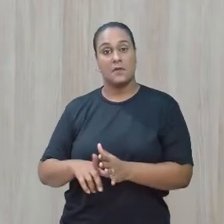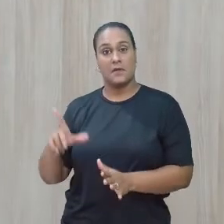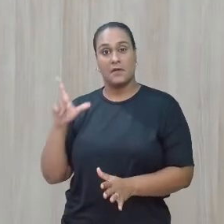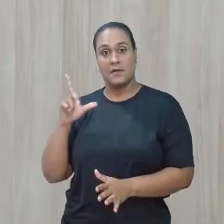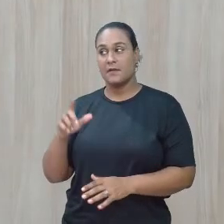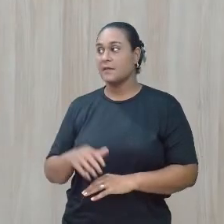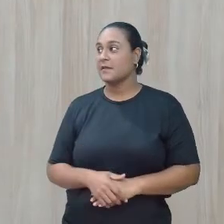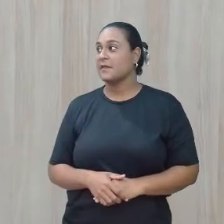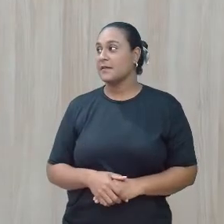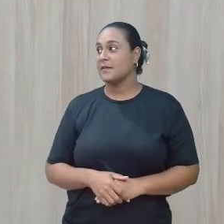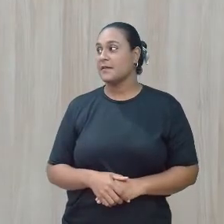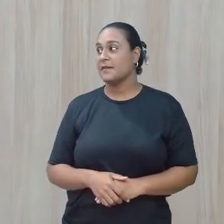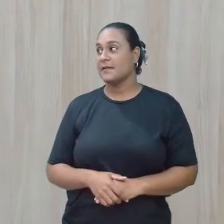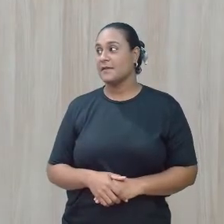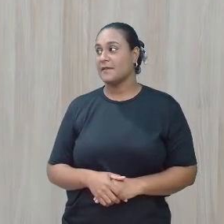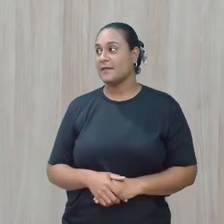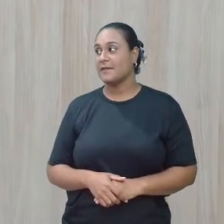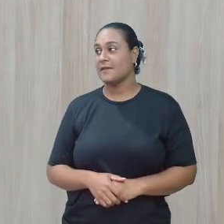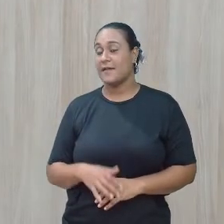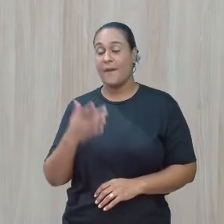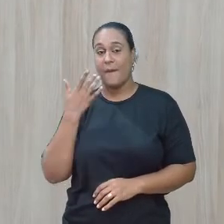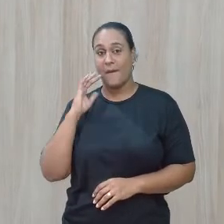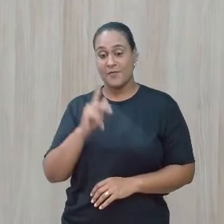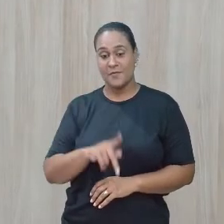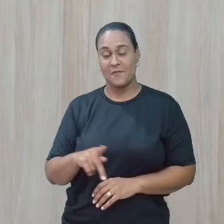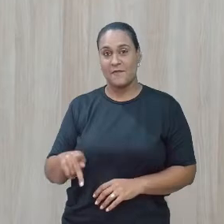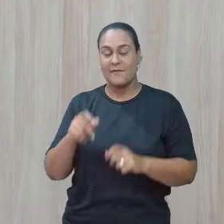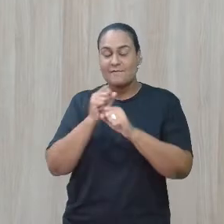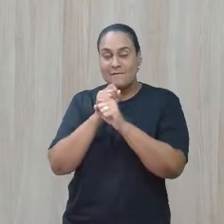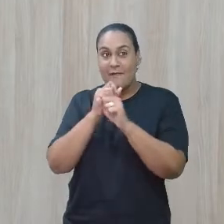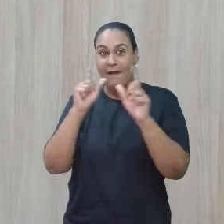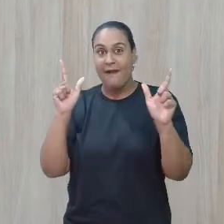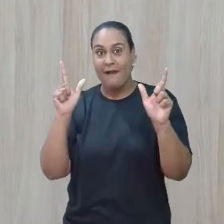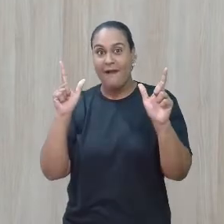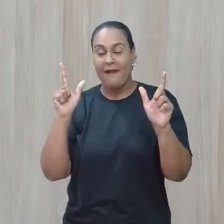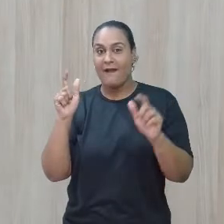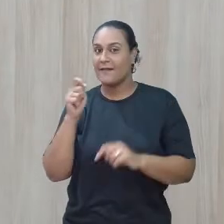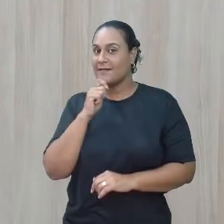acho que o professor Gilson ainda está se acordando, hein, galera?